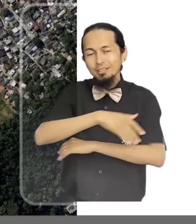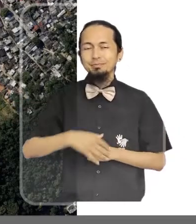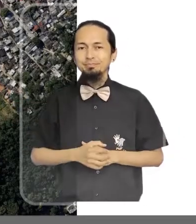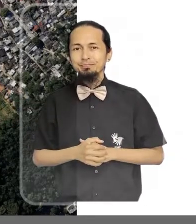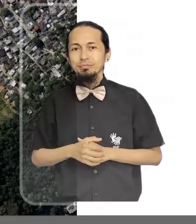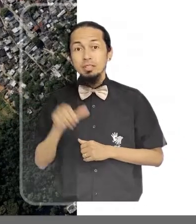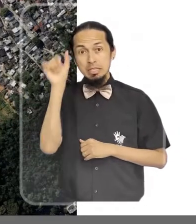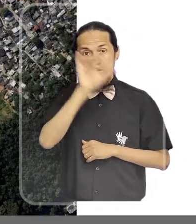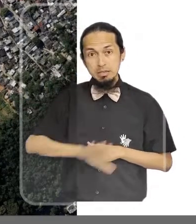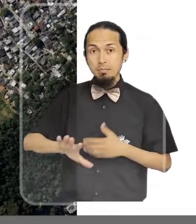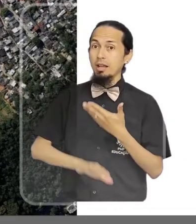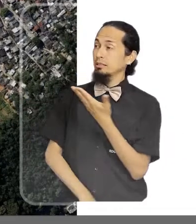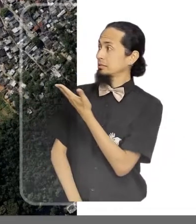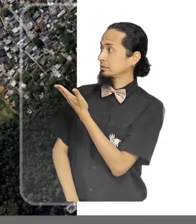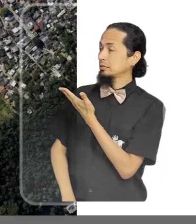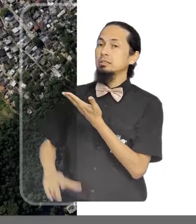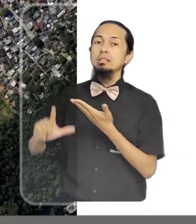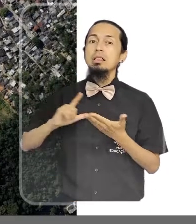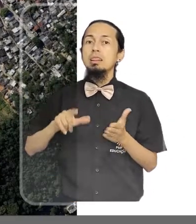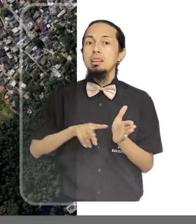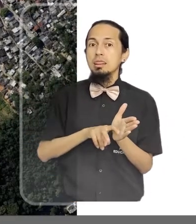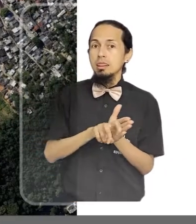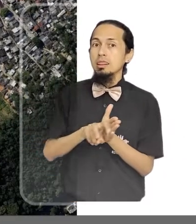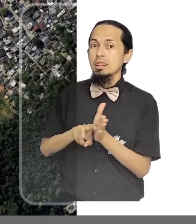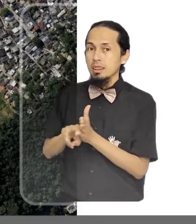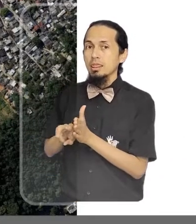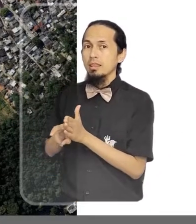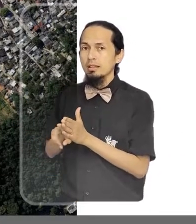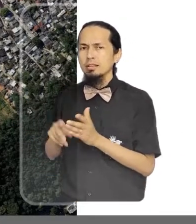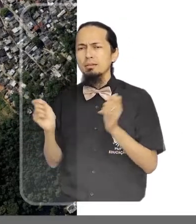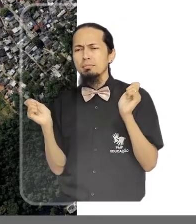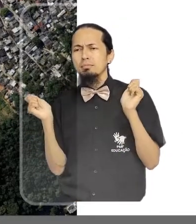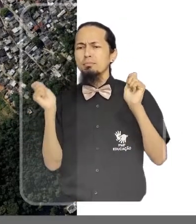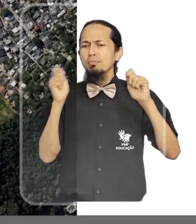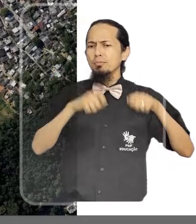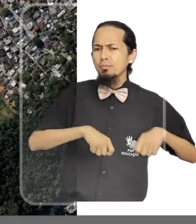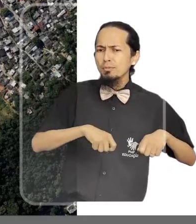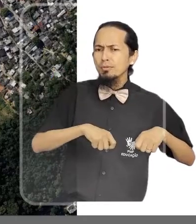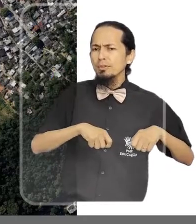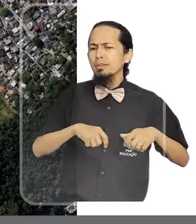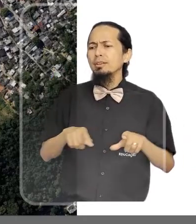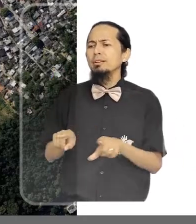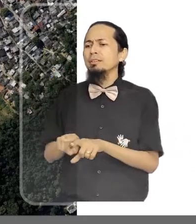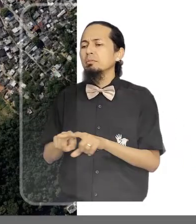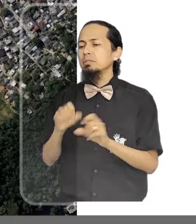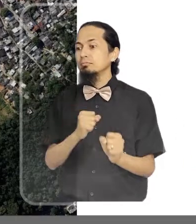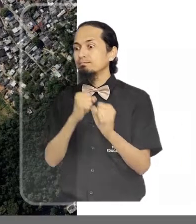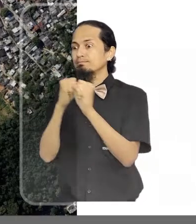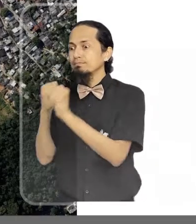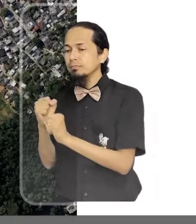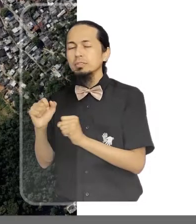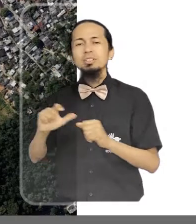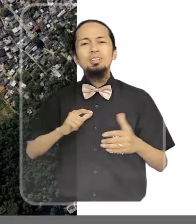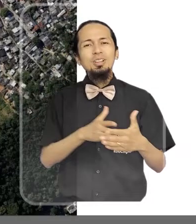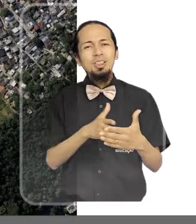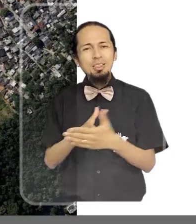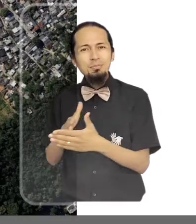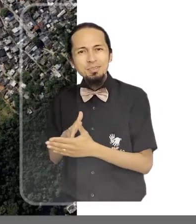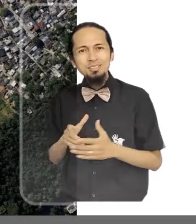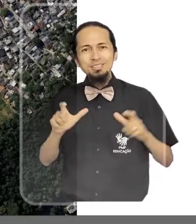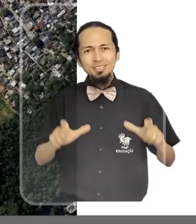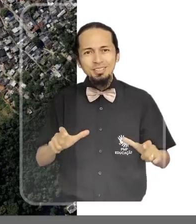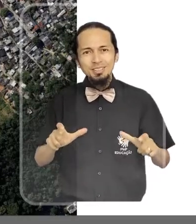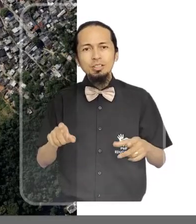imagem da tela, temos os diagnósticos preliminares de carências e potencialidades que envolvem limites